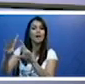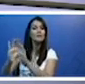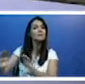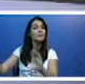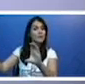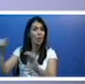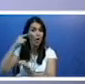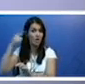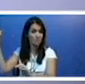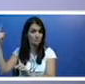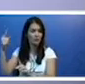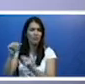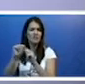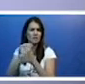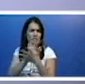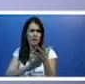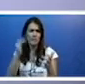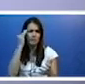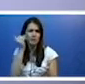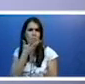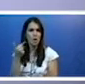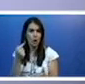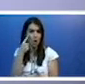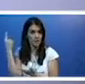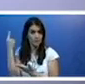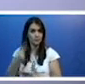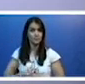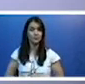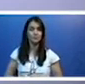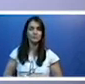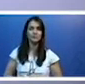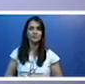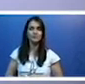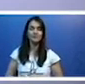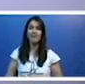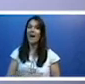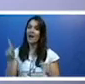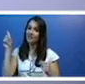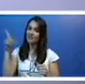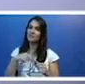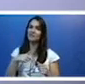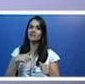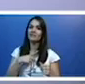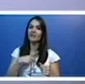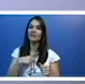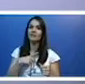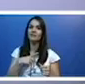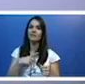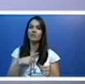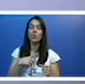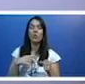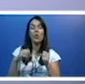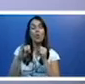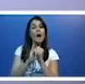vamos fazer o exercício aqui para vocês entenderem melhor. Aqui nós temos a carga do cátion,